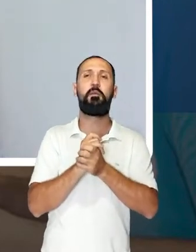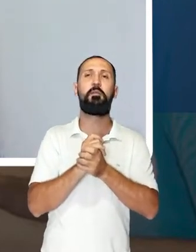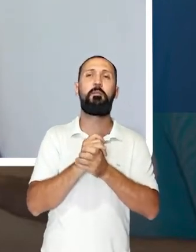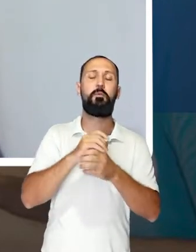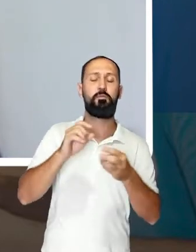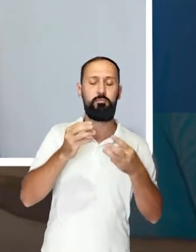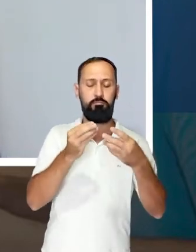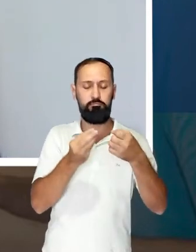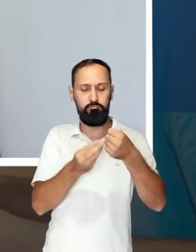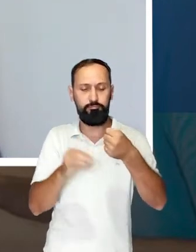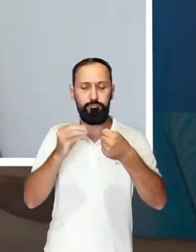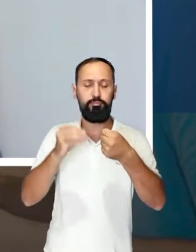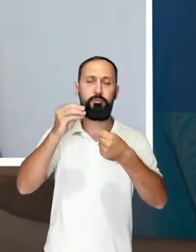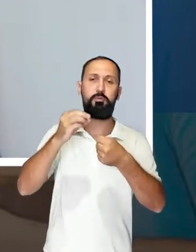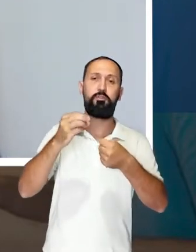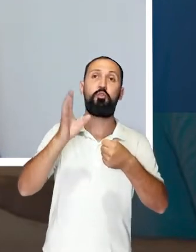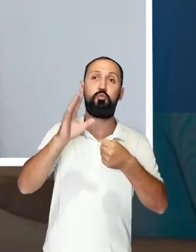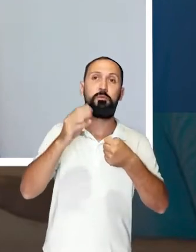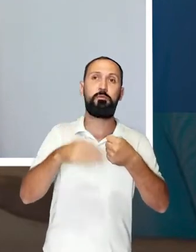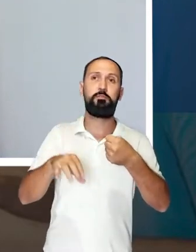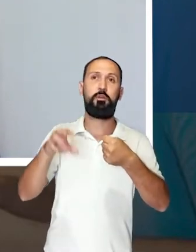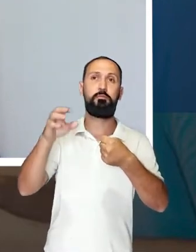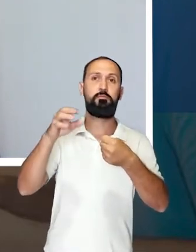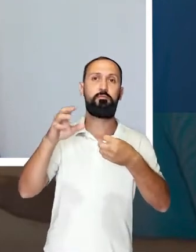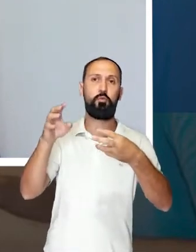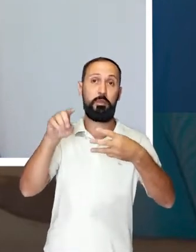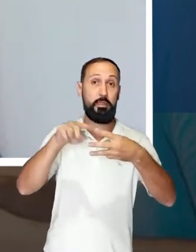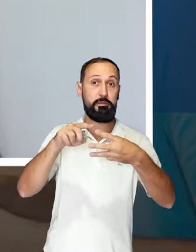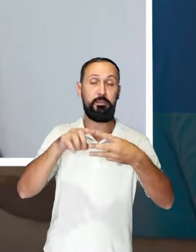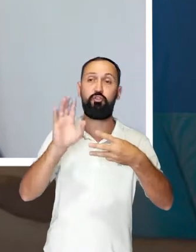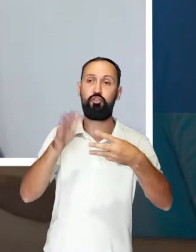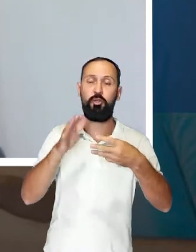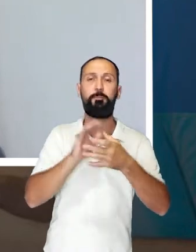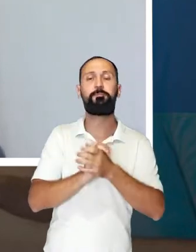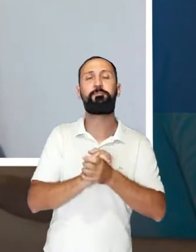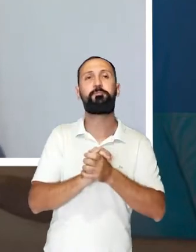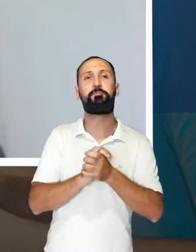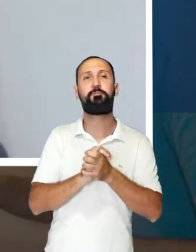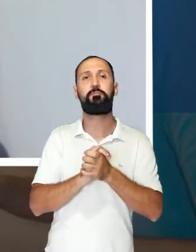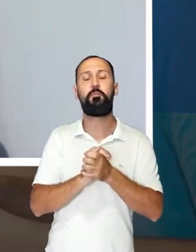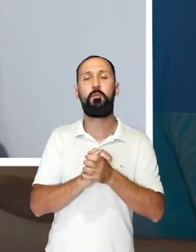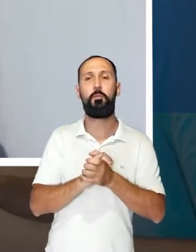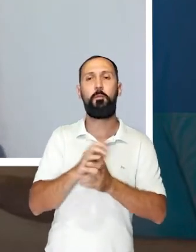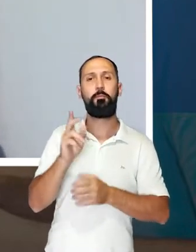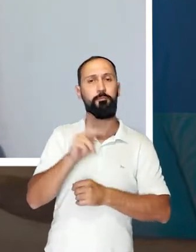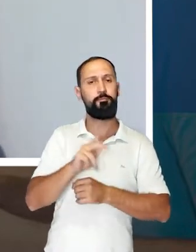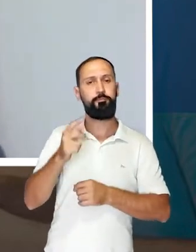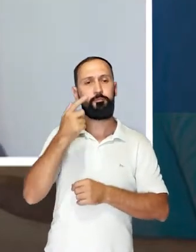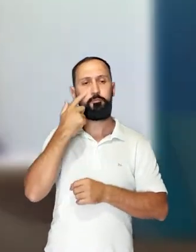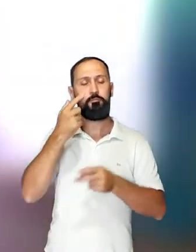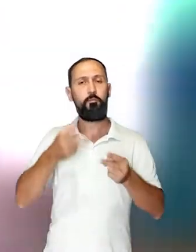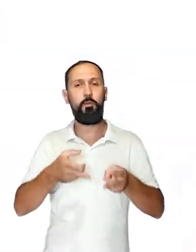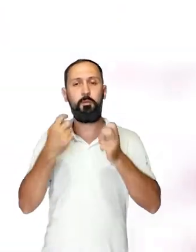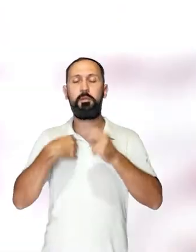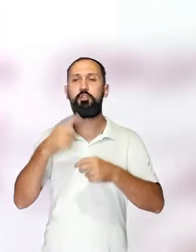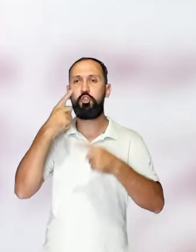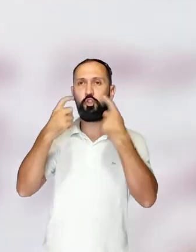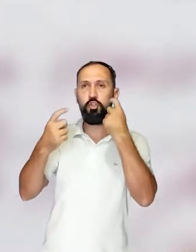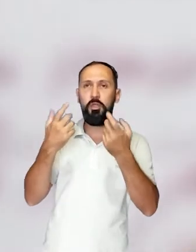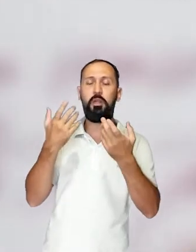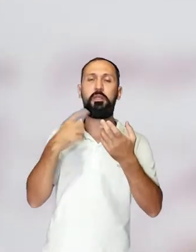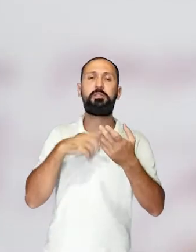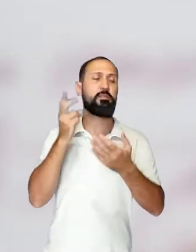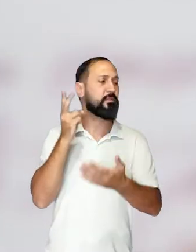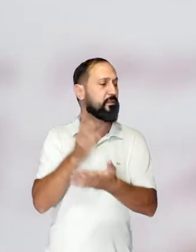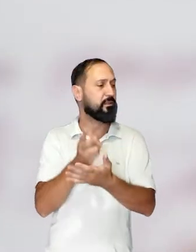faz o terceiro nível. Depois, quando eu estava no terceiro nível, meu professor viu que eu estava